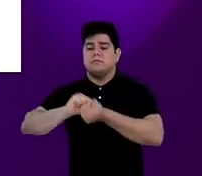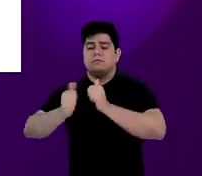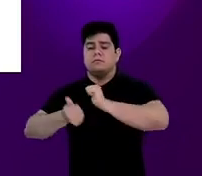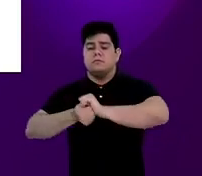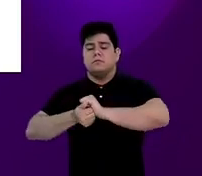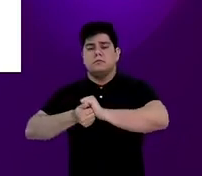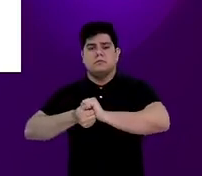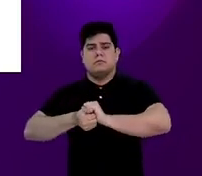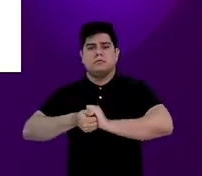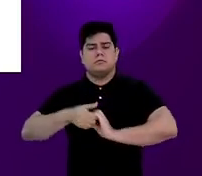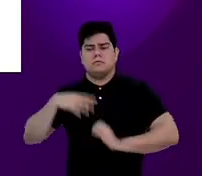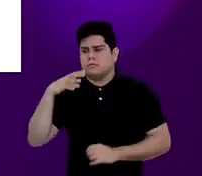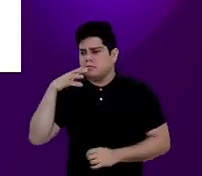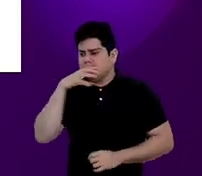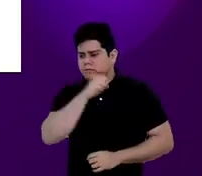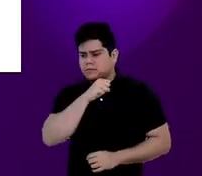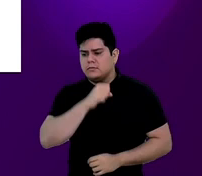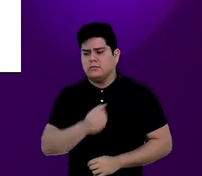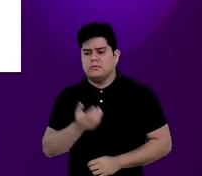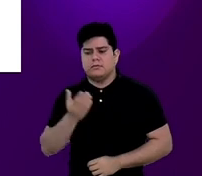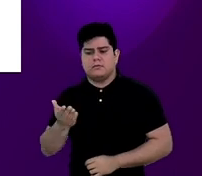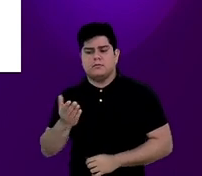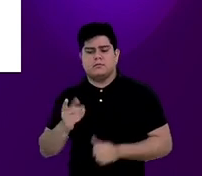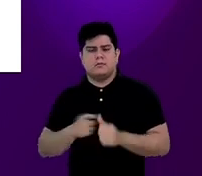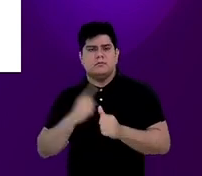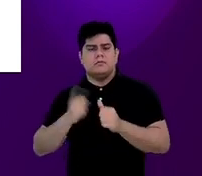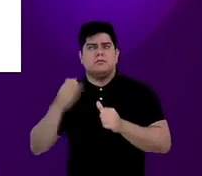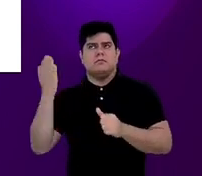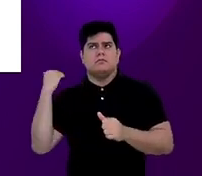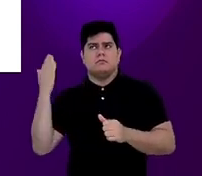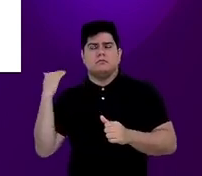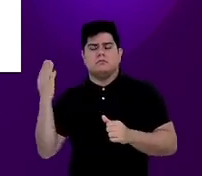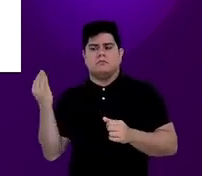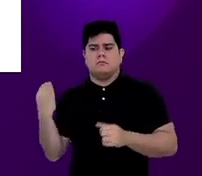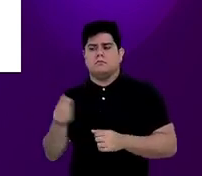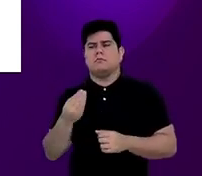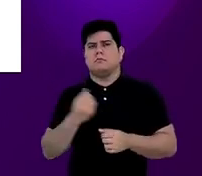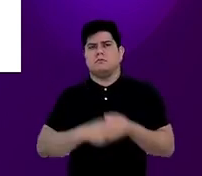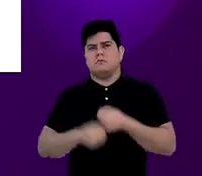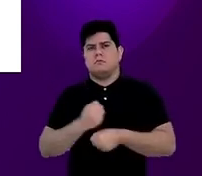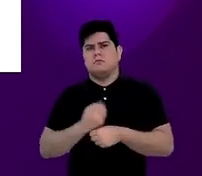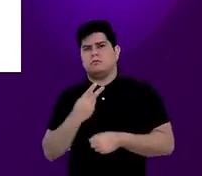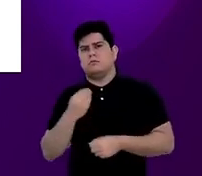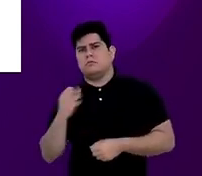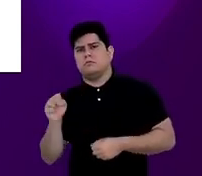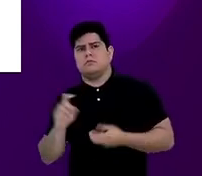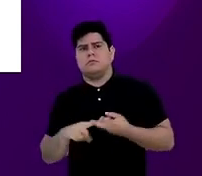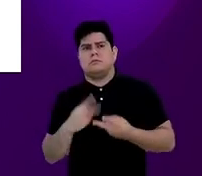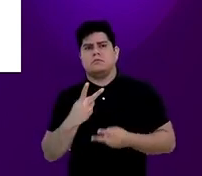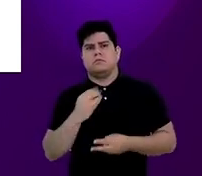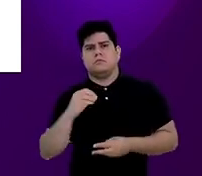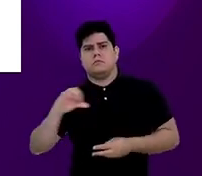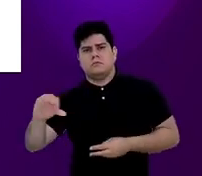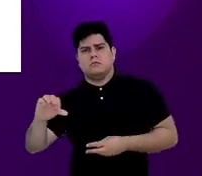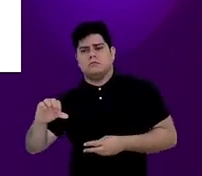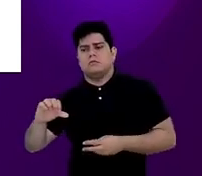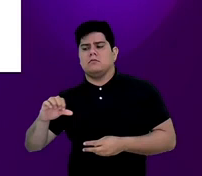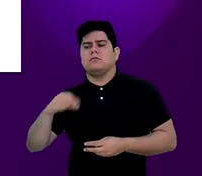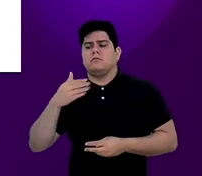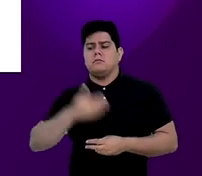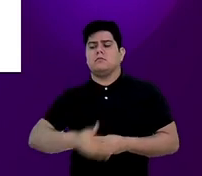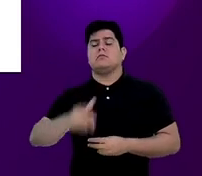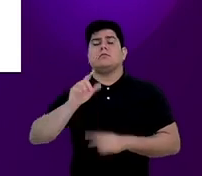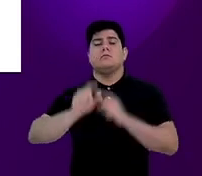muito rápida, desde então das primeiras publicações de 2008, 2009, vindo a 2012, e a partir daí o Memorial